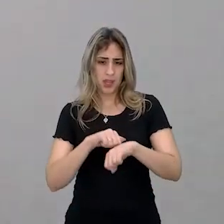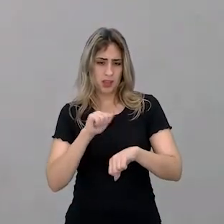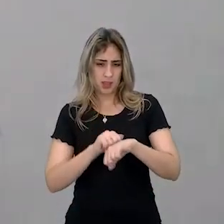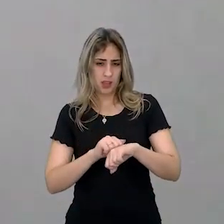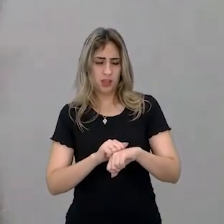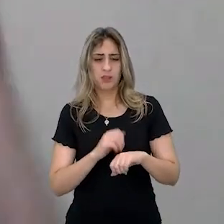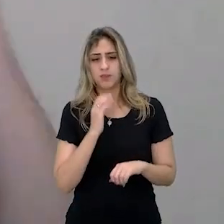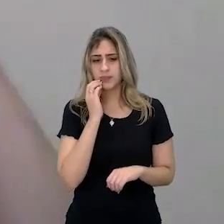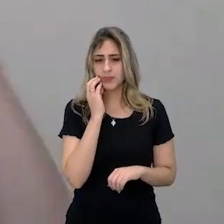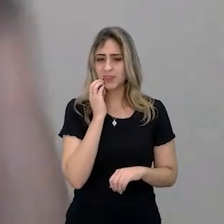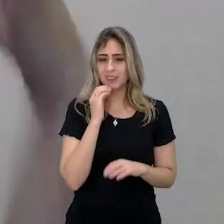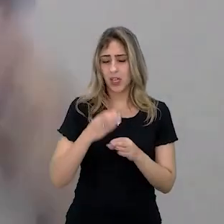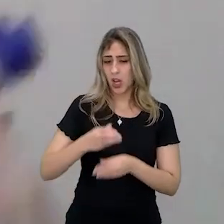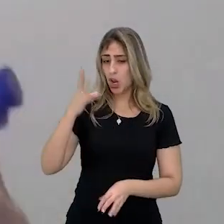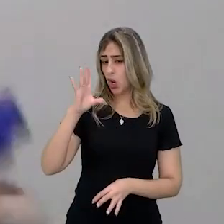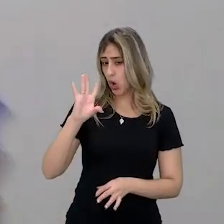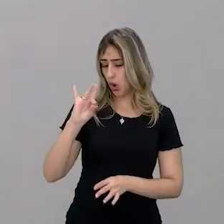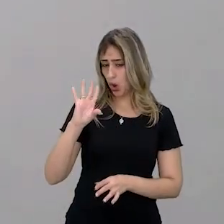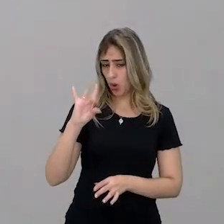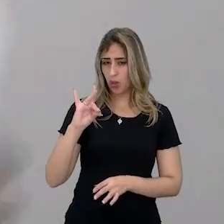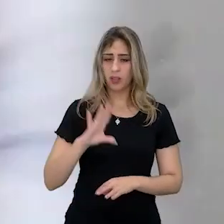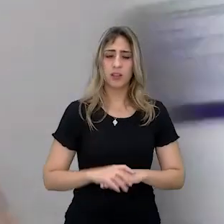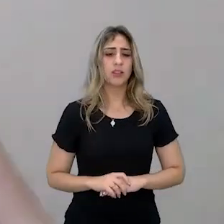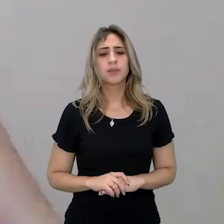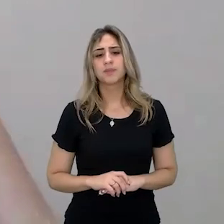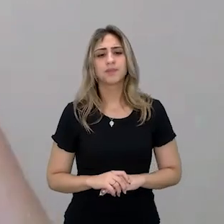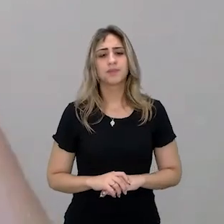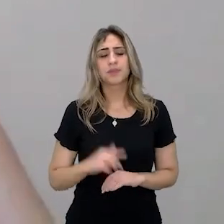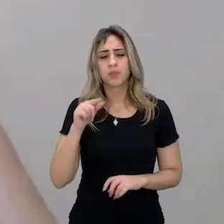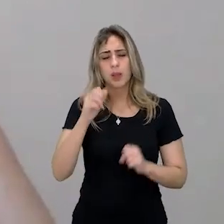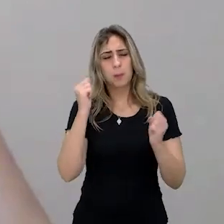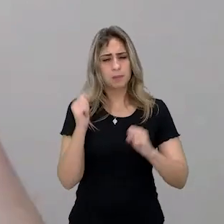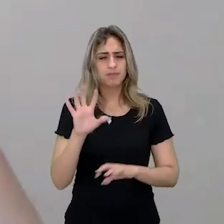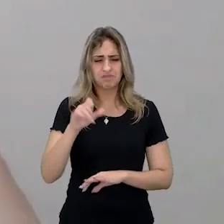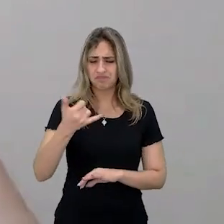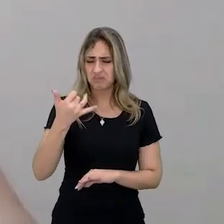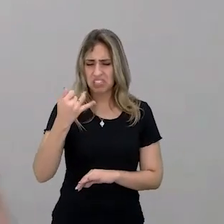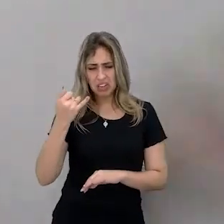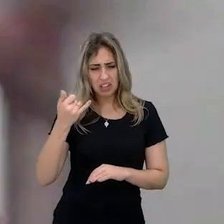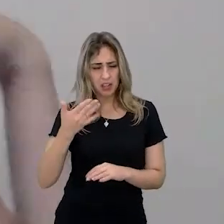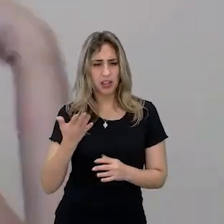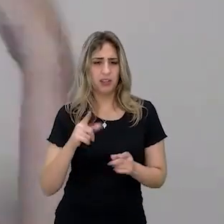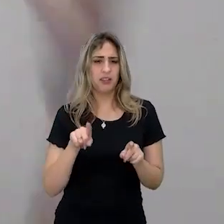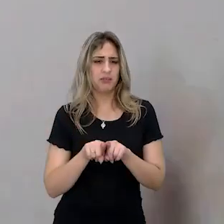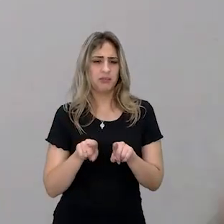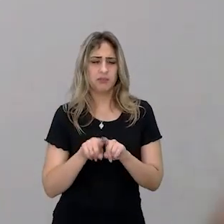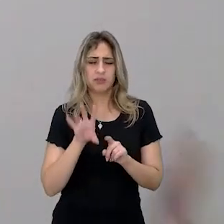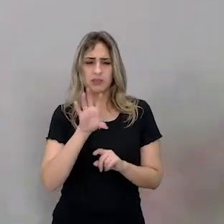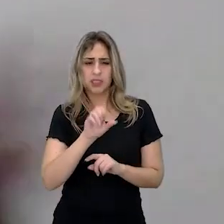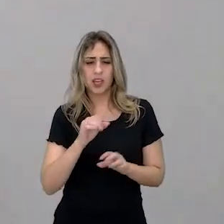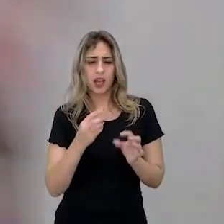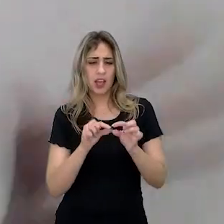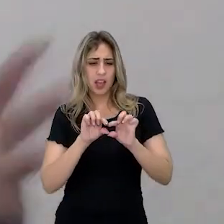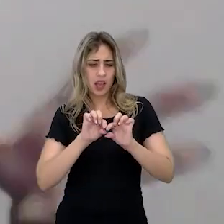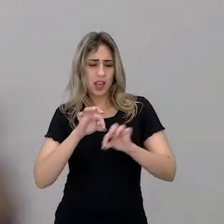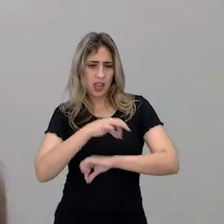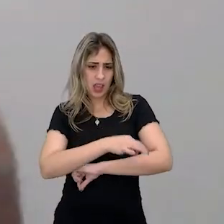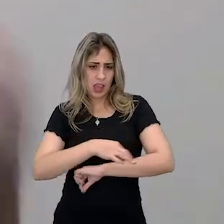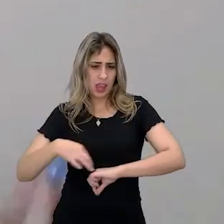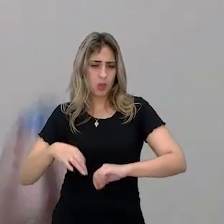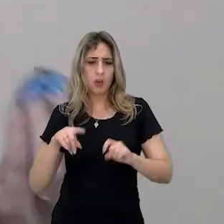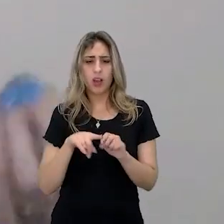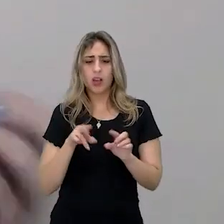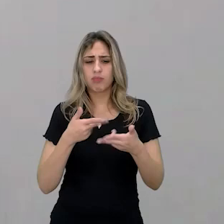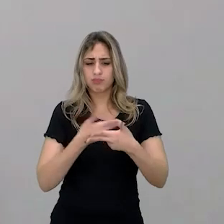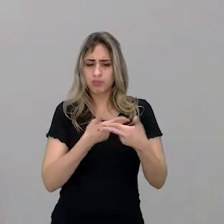trouxe um tubo de cola. Você pode pegar caneta, Você pode pegar régua, objetos